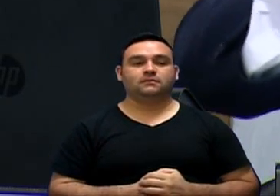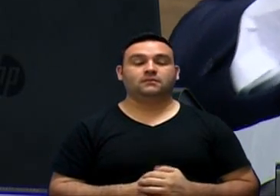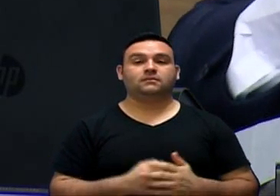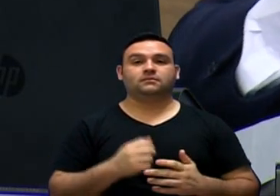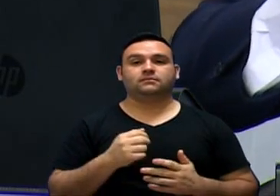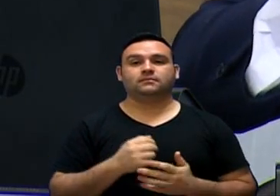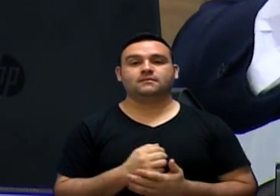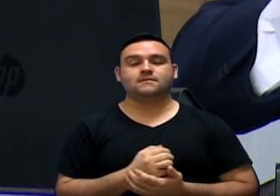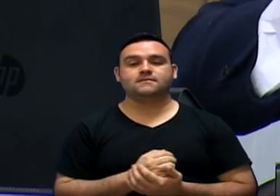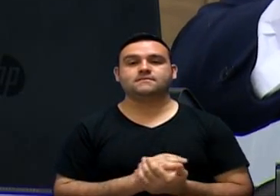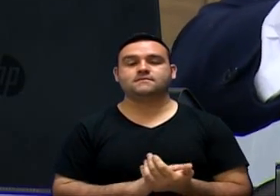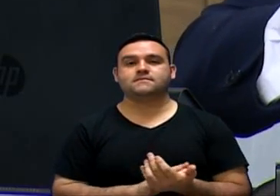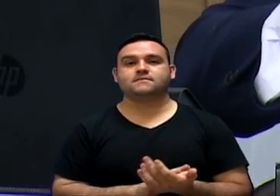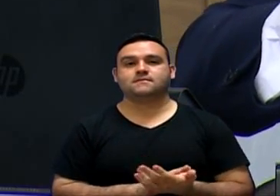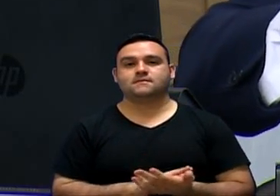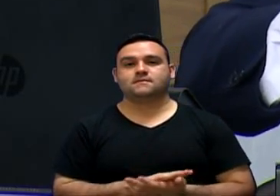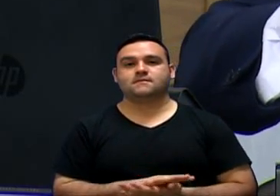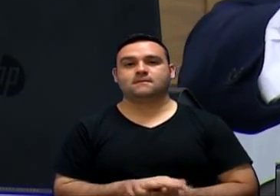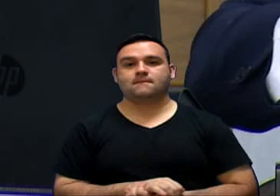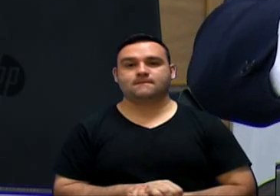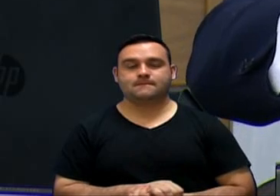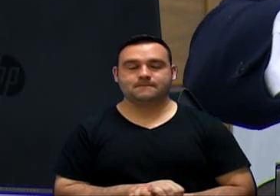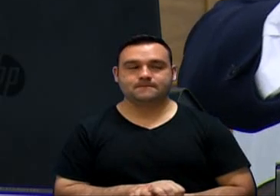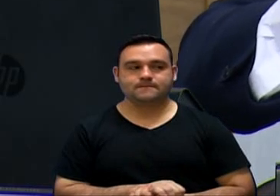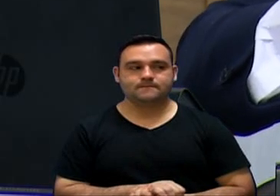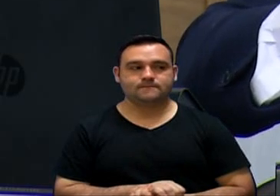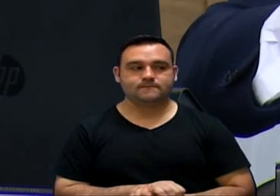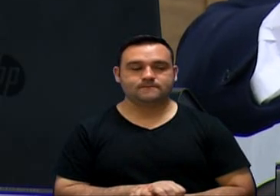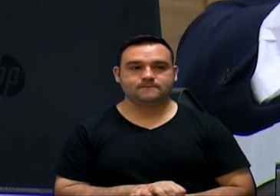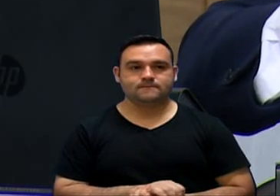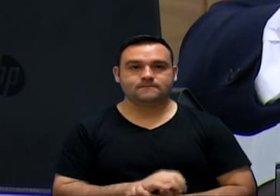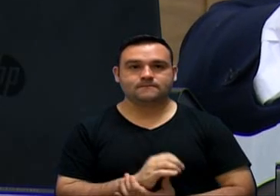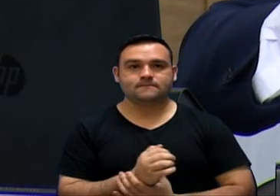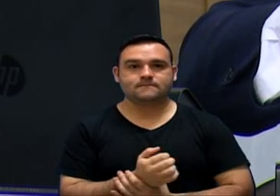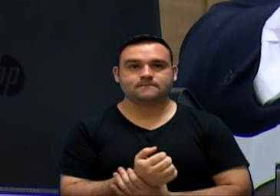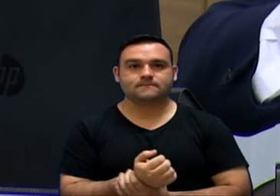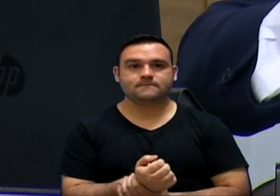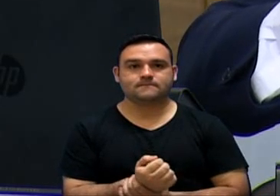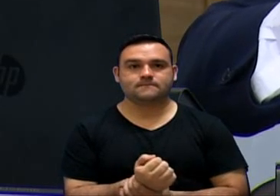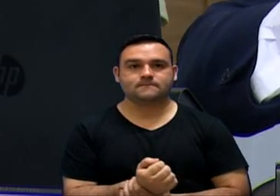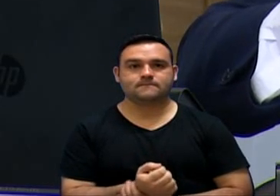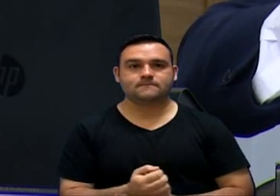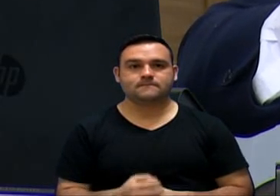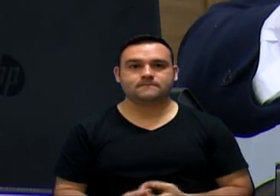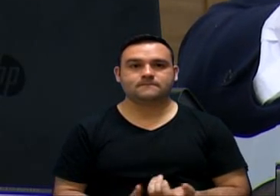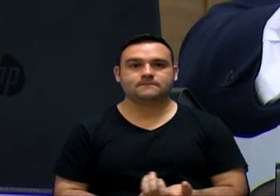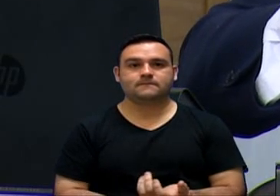senhor prefeito. Esse aqui é aquela produção dele.